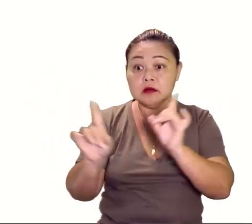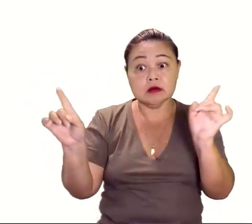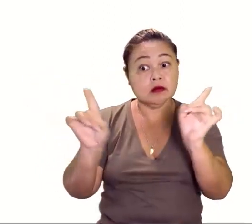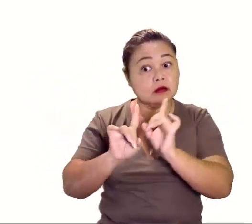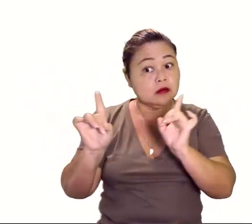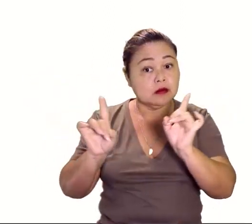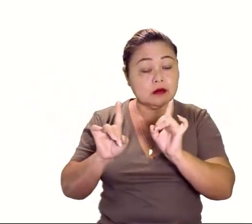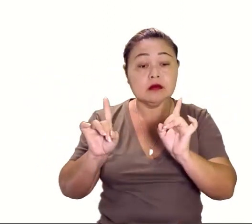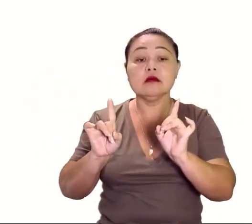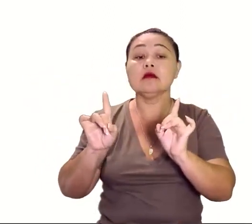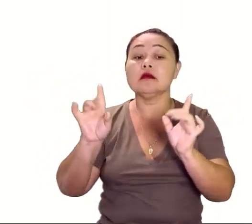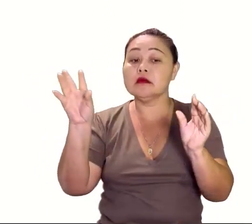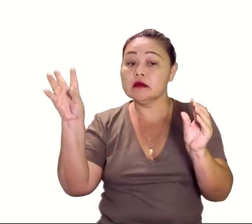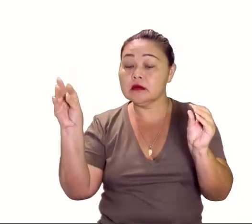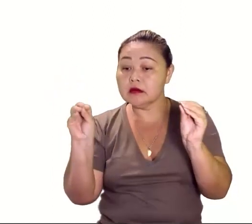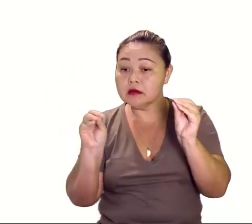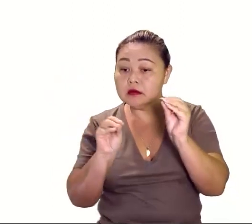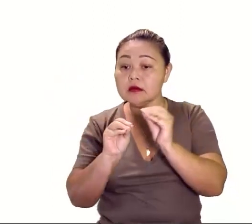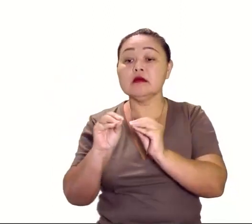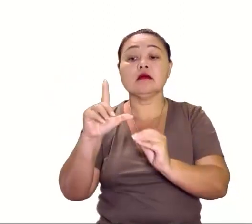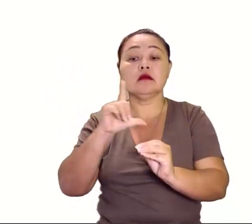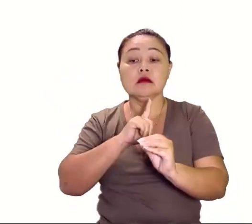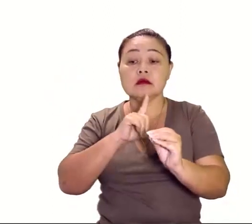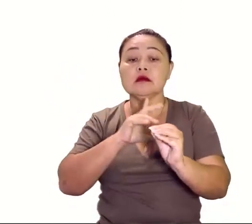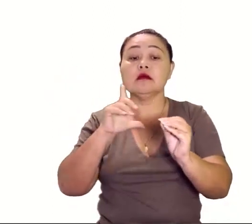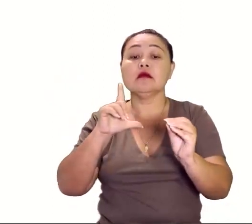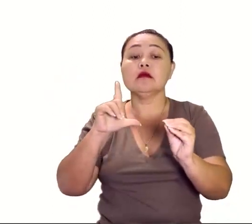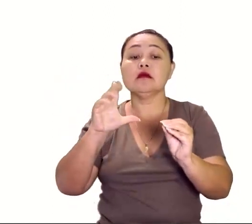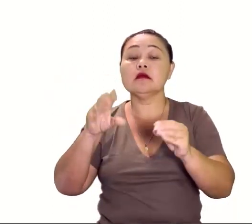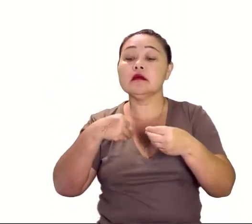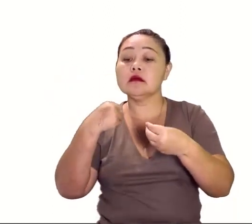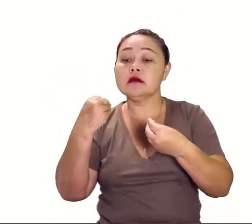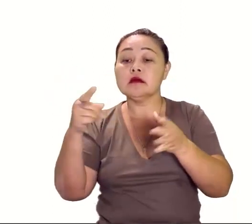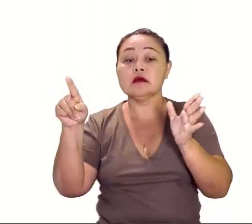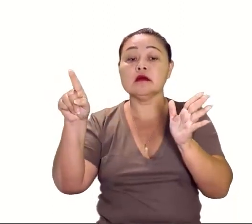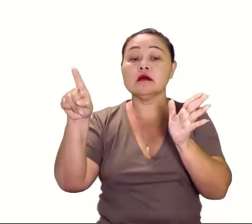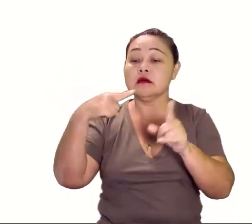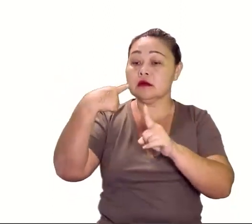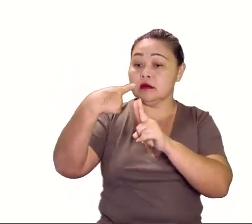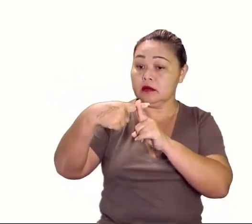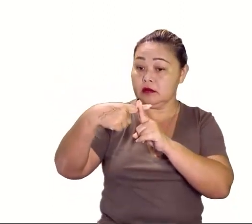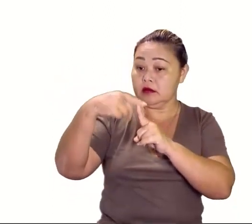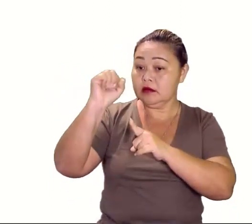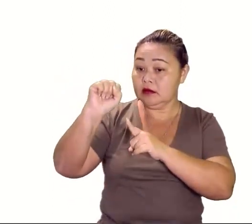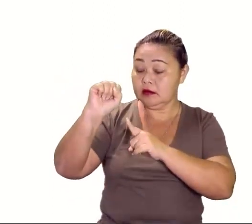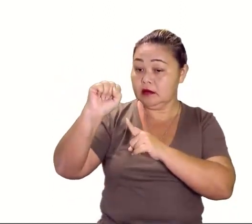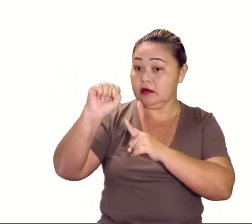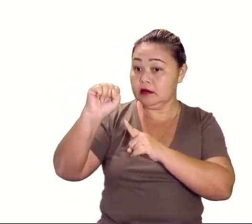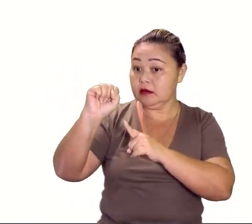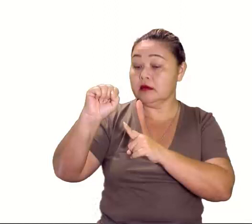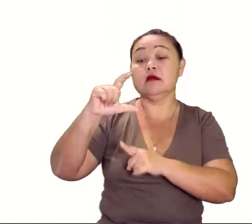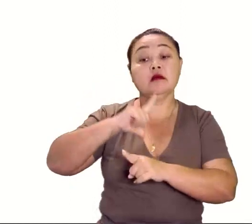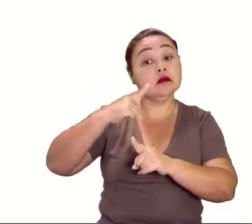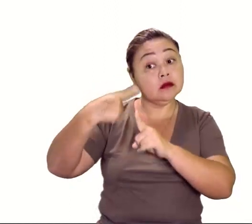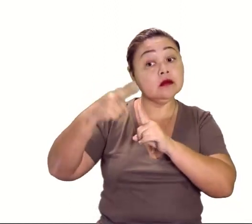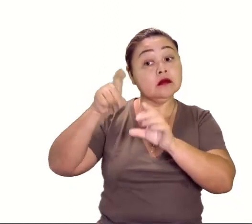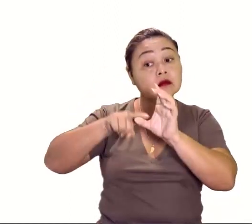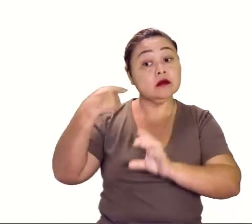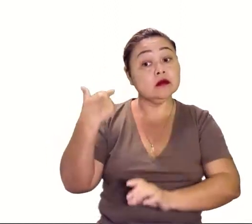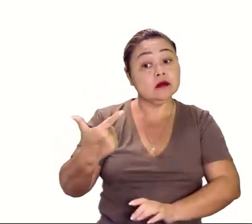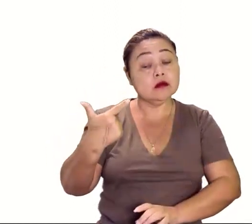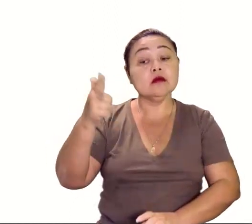Tem coisa que a gente pode juntar aqui? Temos termos semelhantes. Temos termos semelhantes, né? Então, mais 8x, eu tenho mais 8 e eu tenho 8 e eu devo